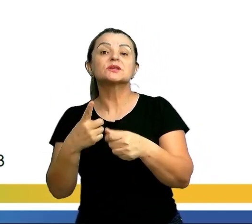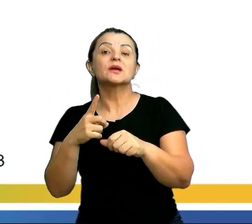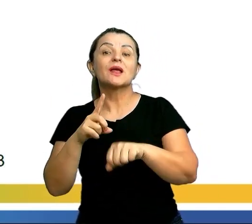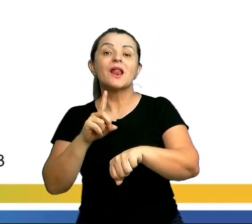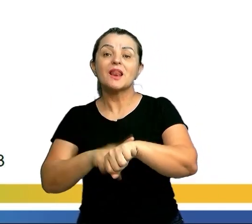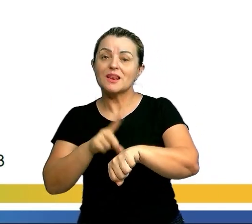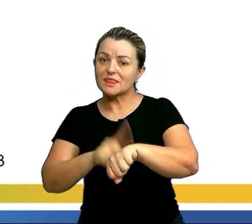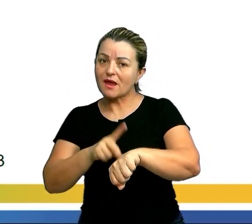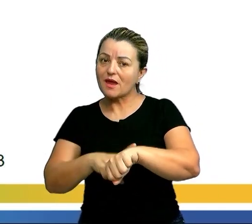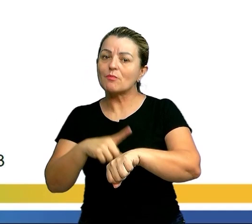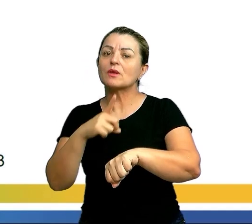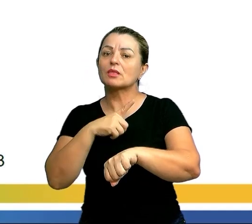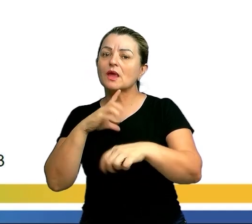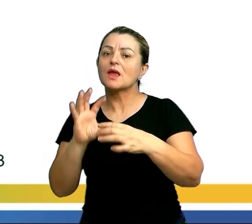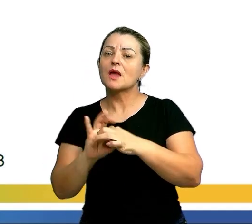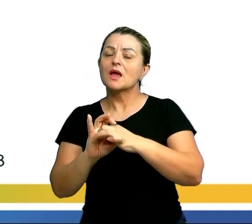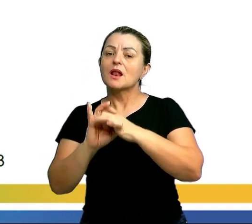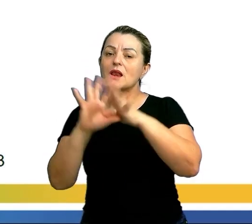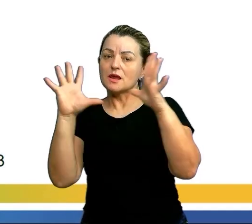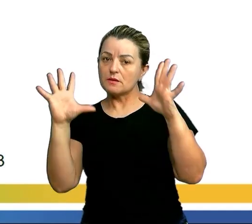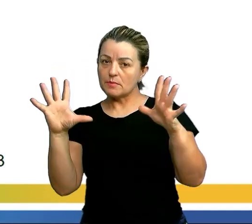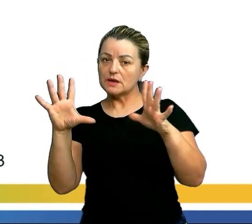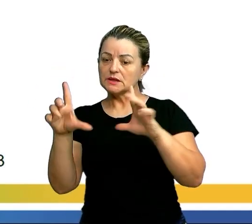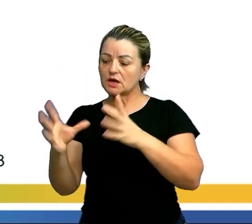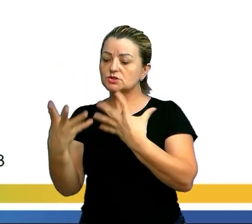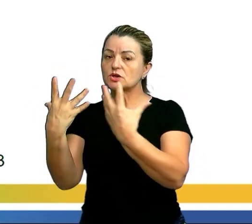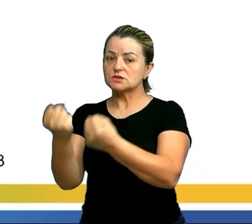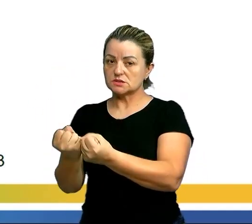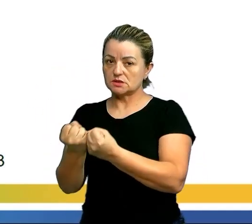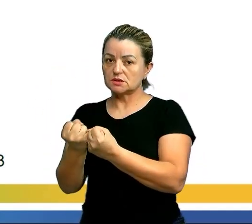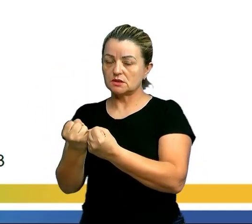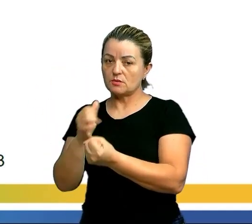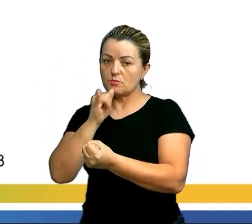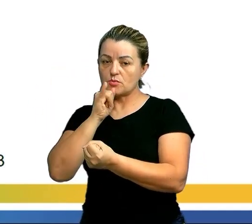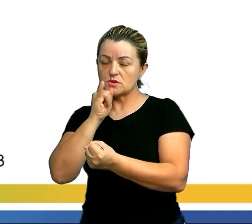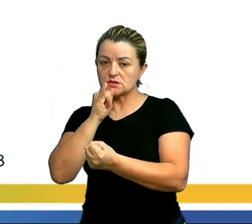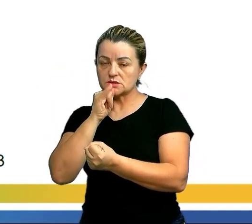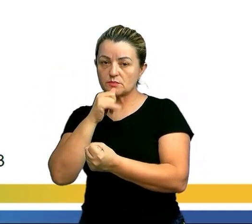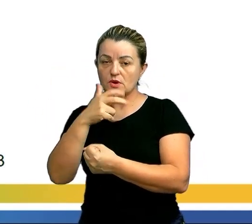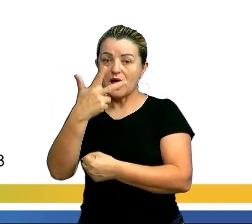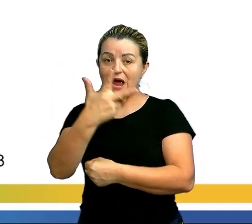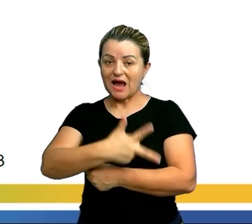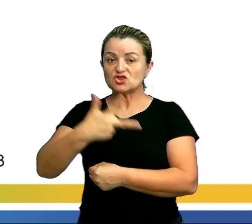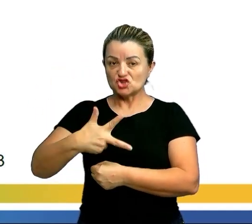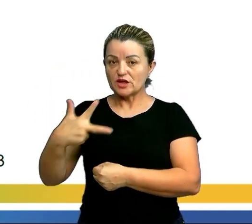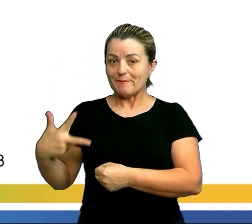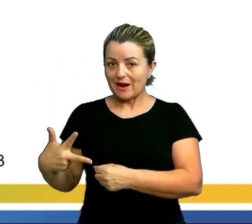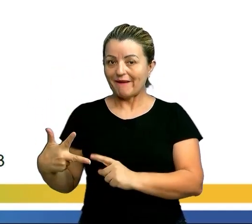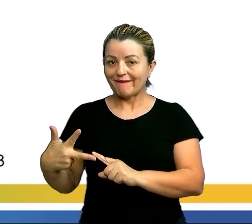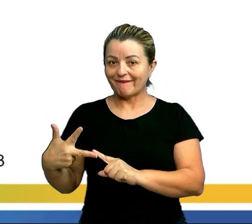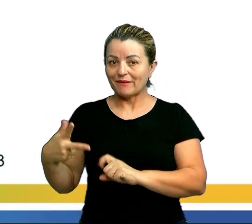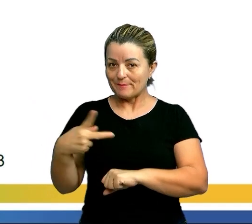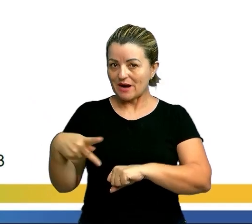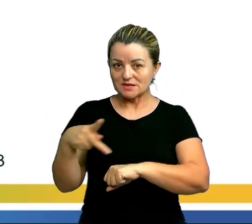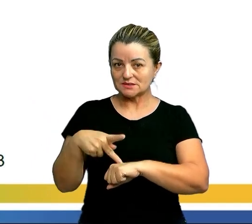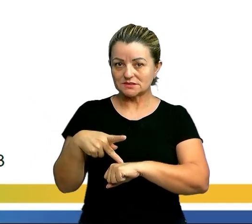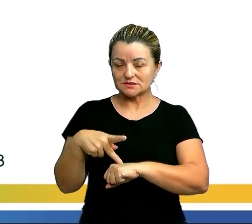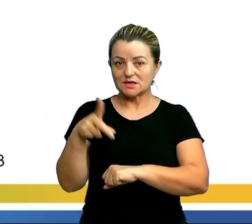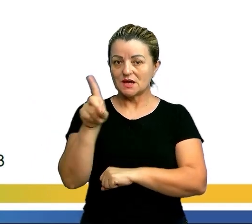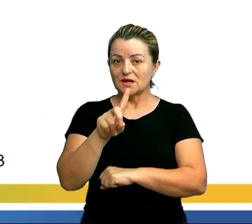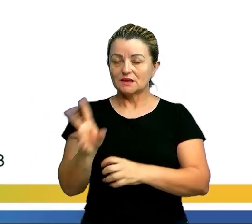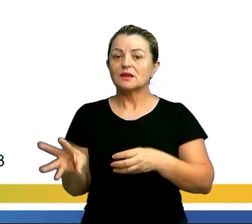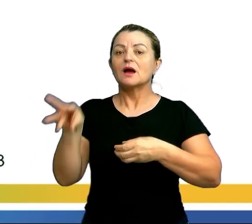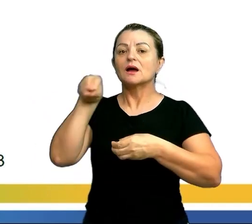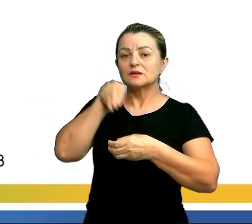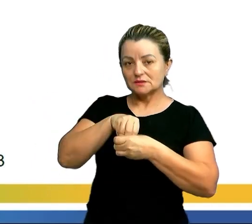para adotarem essa moeda. Países como, por exemplo, a Dinamarca, ela faz parte